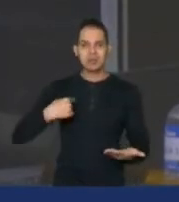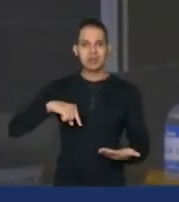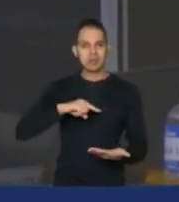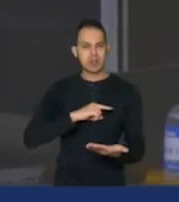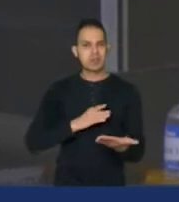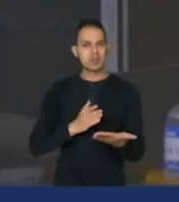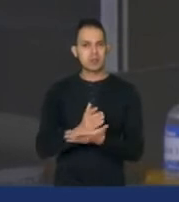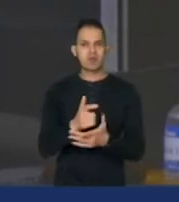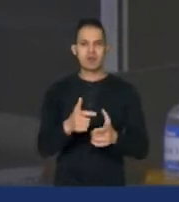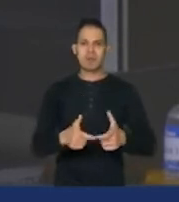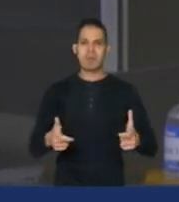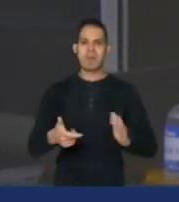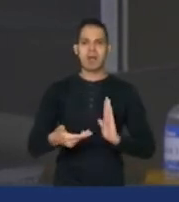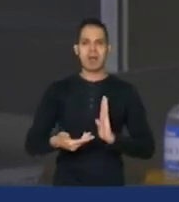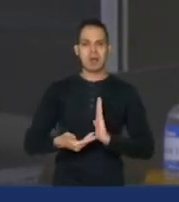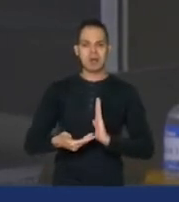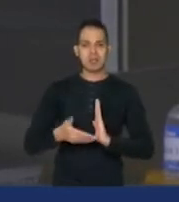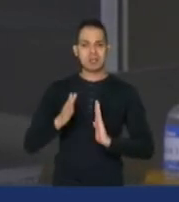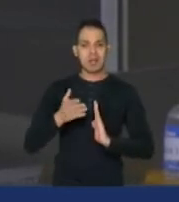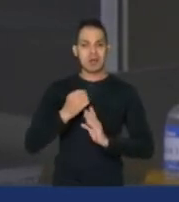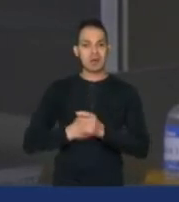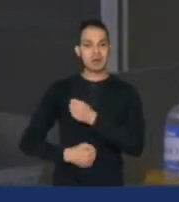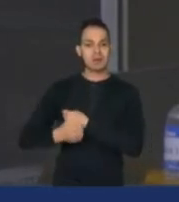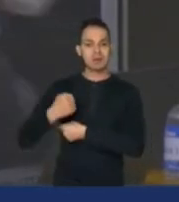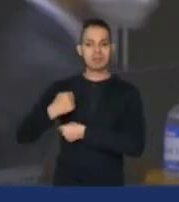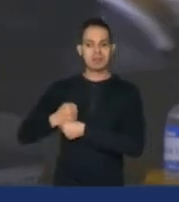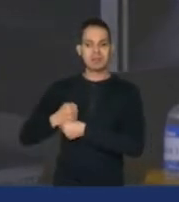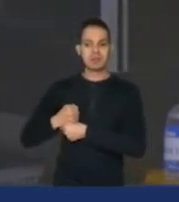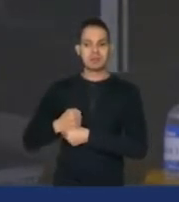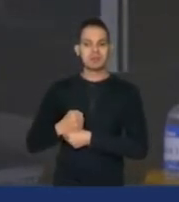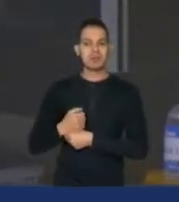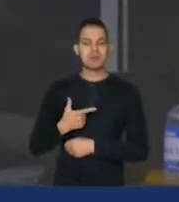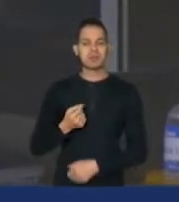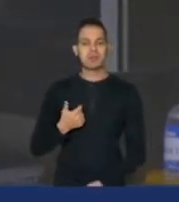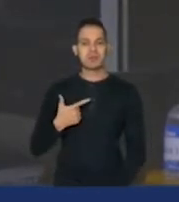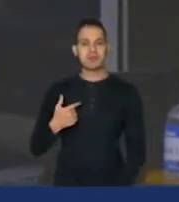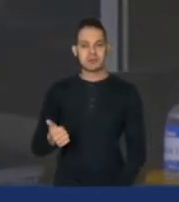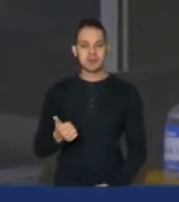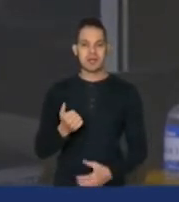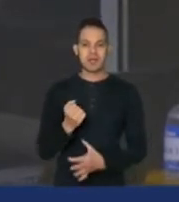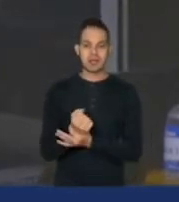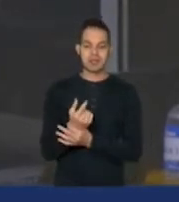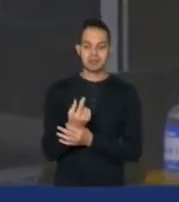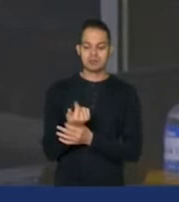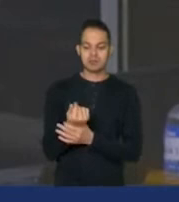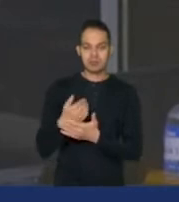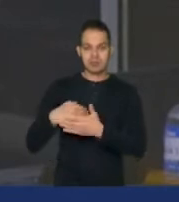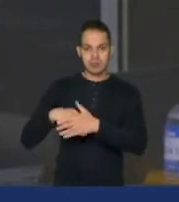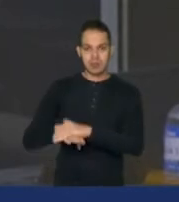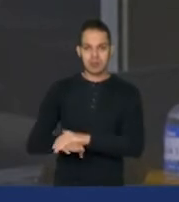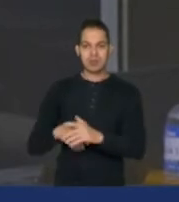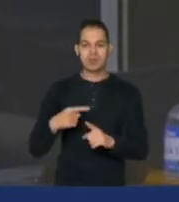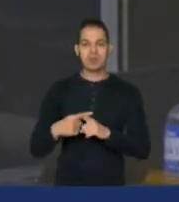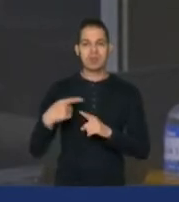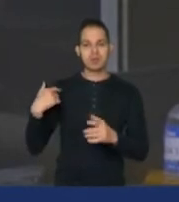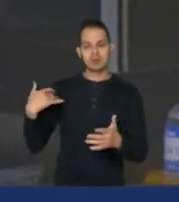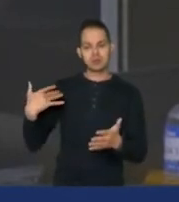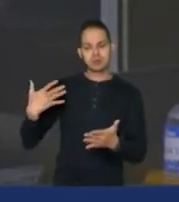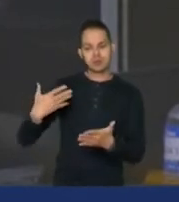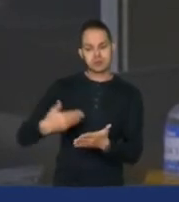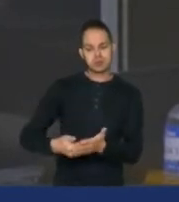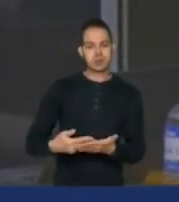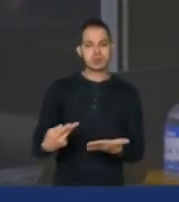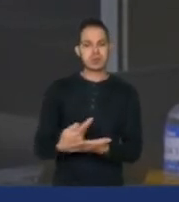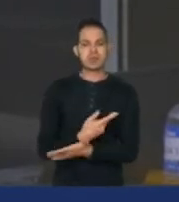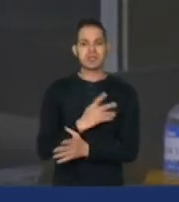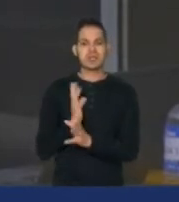na Câmara dos Deputados, no ano passado, a garantia dos recursos desse fundo, porque nos últimos anos nós tivemos